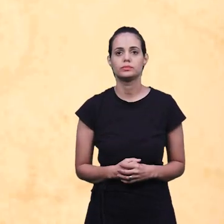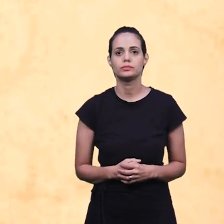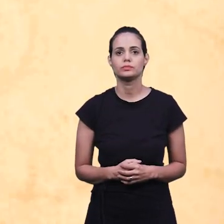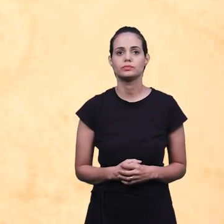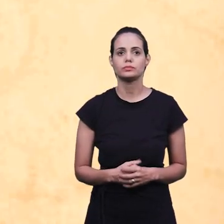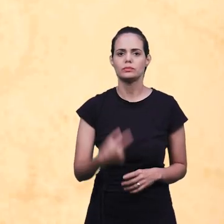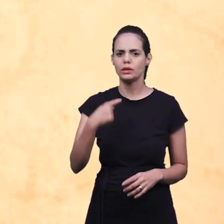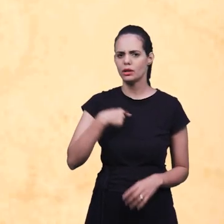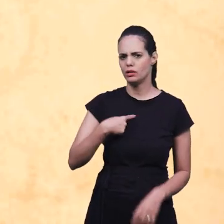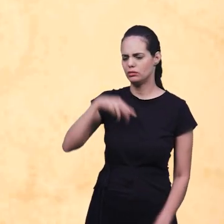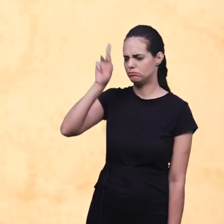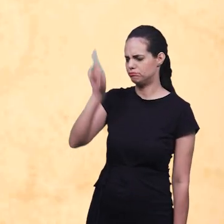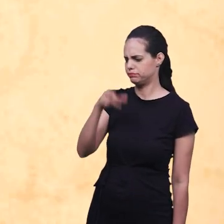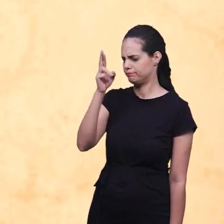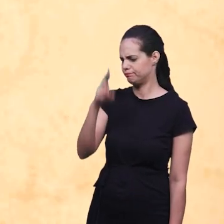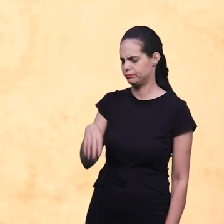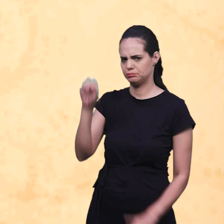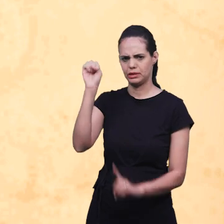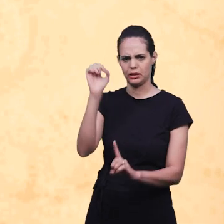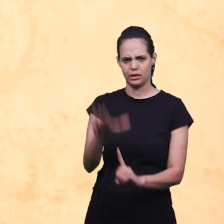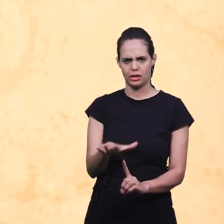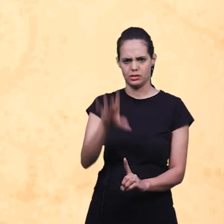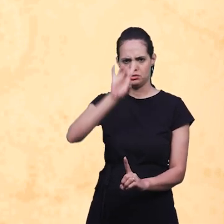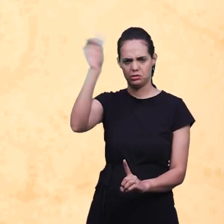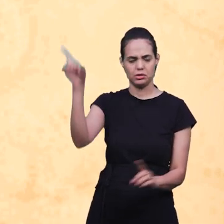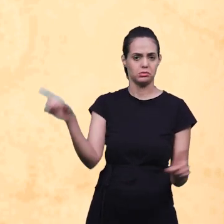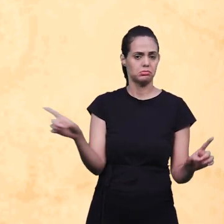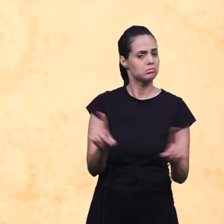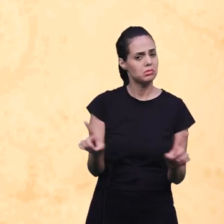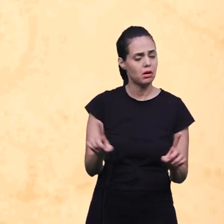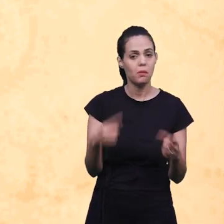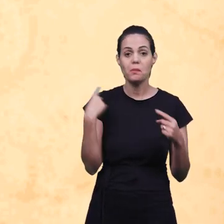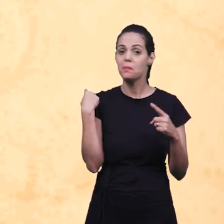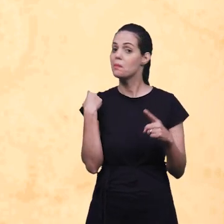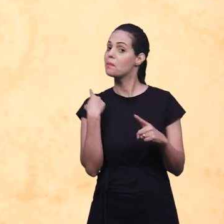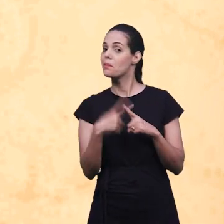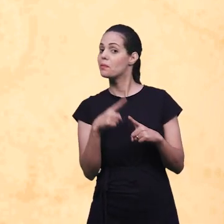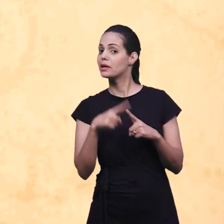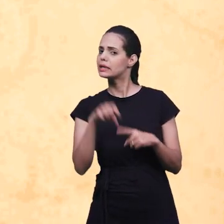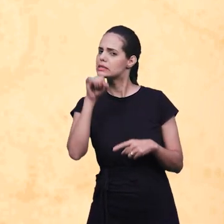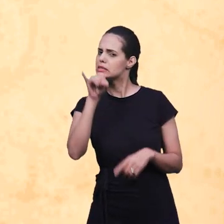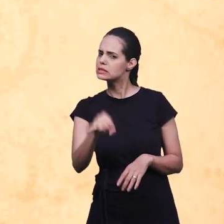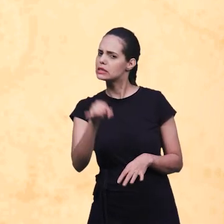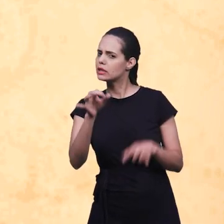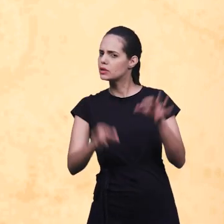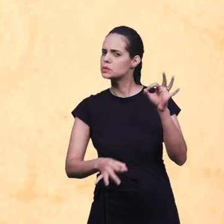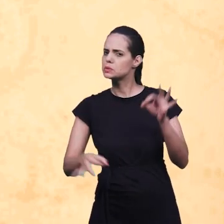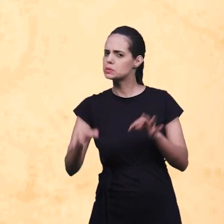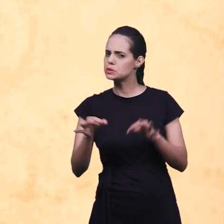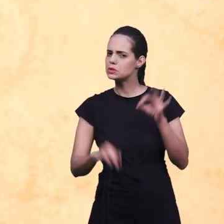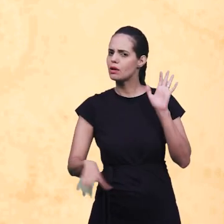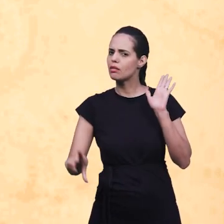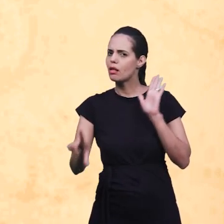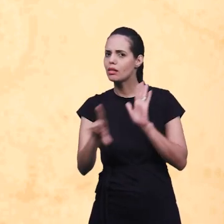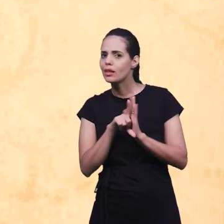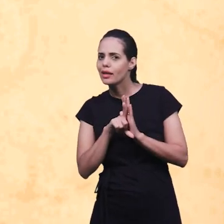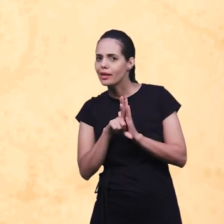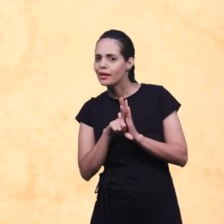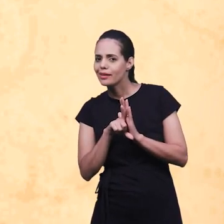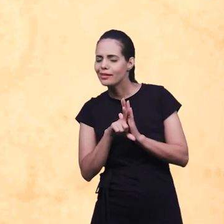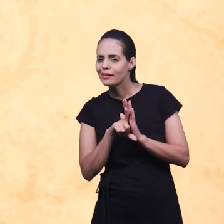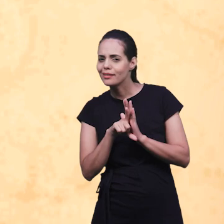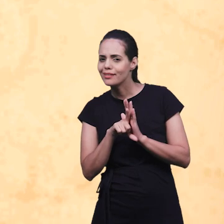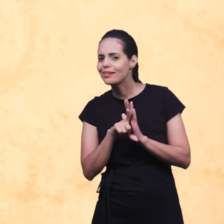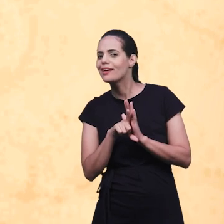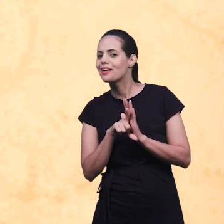assim: não aniquilo a graça de Deus, porque se a justiça provém da lei,